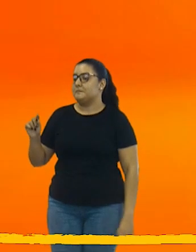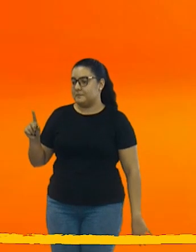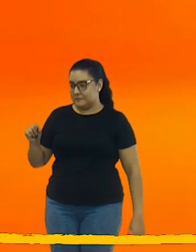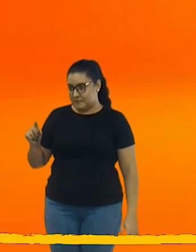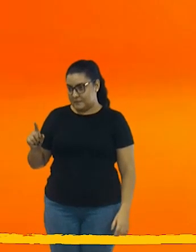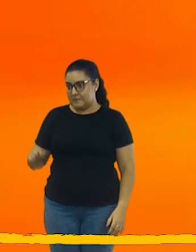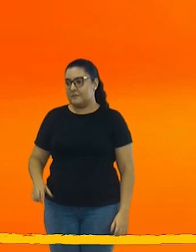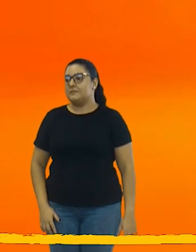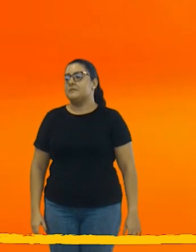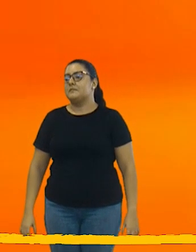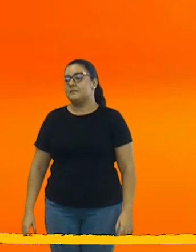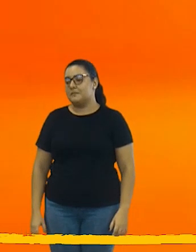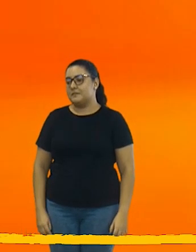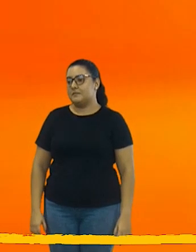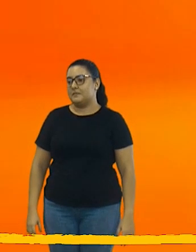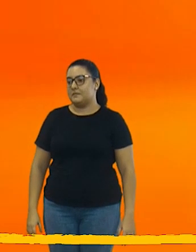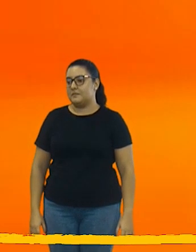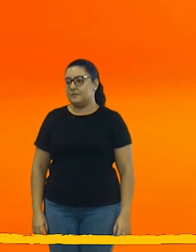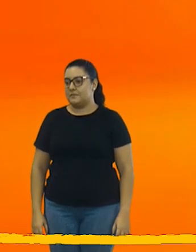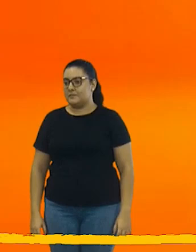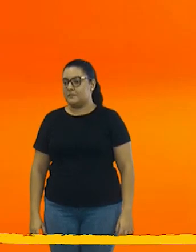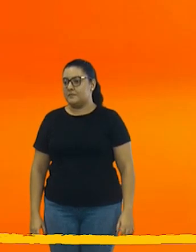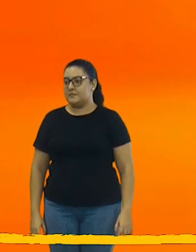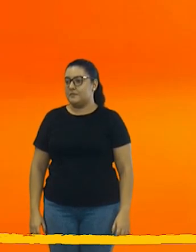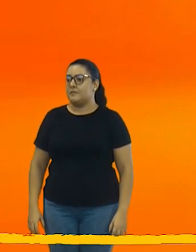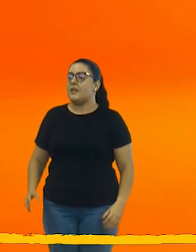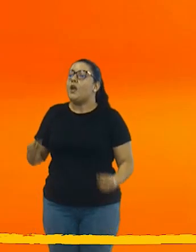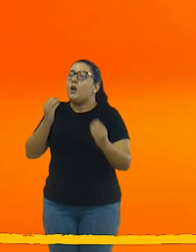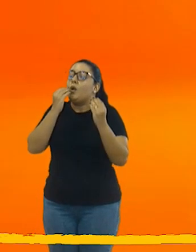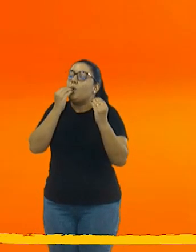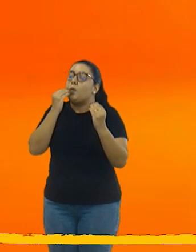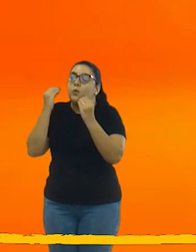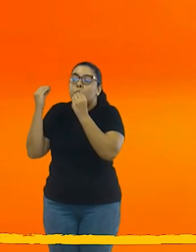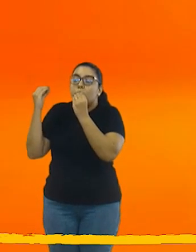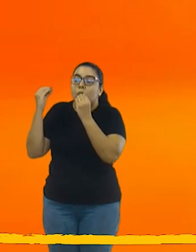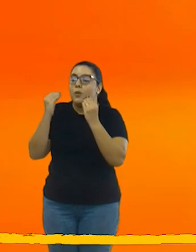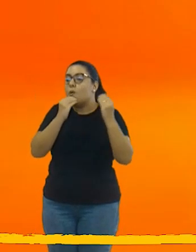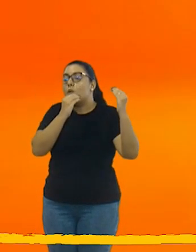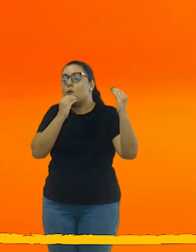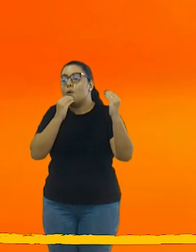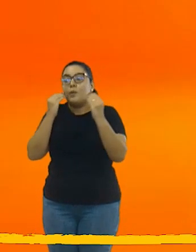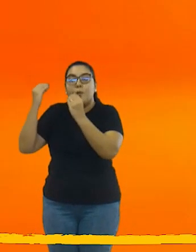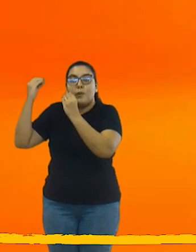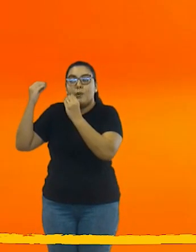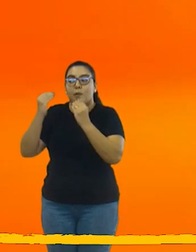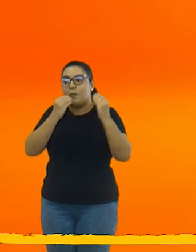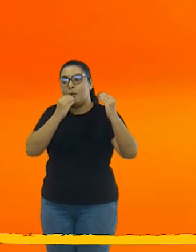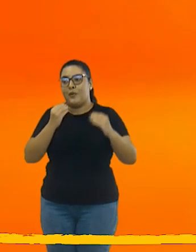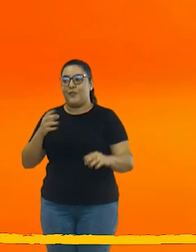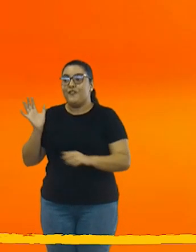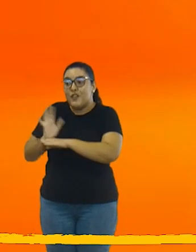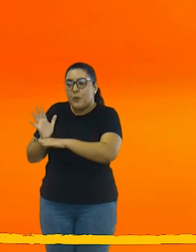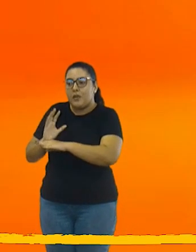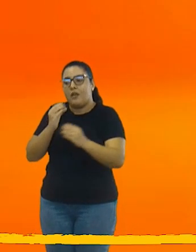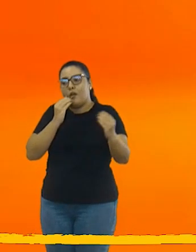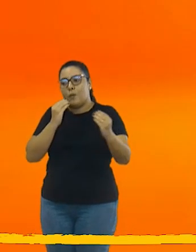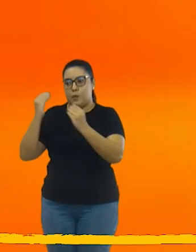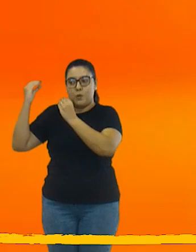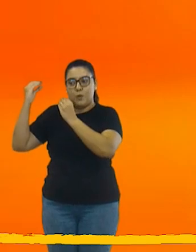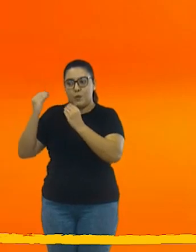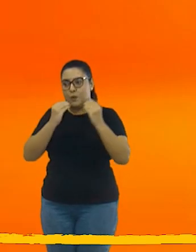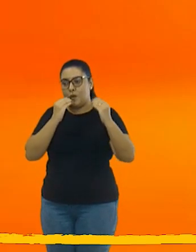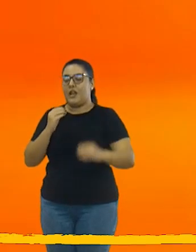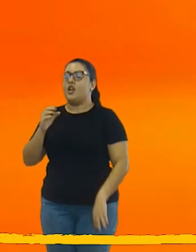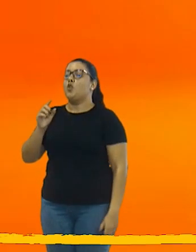da Compadecida. Para ver o João Grilo enfrentando o poder do padeiro com a história